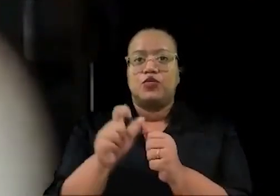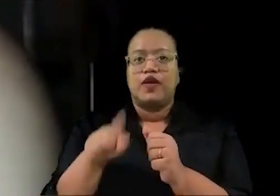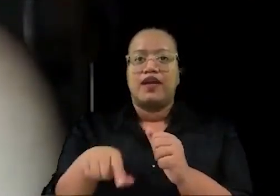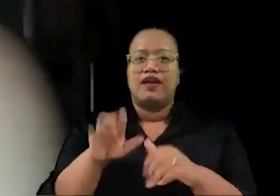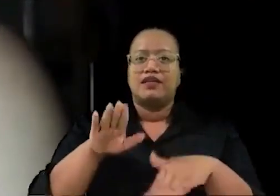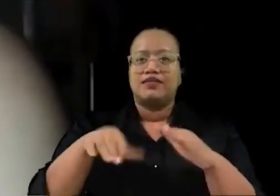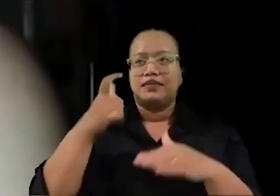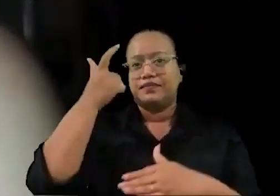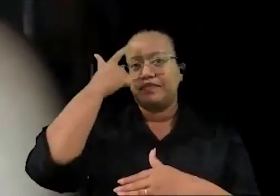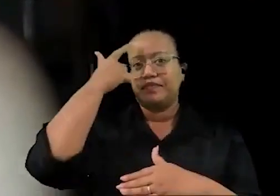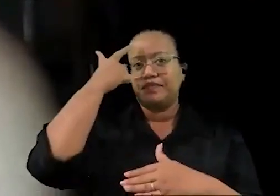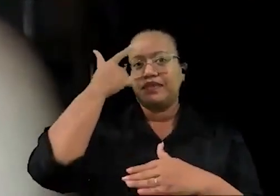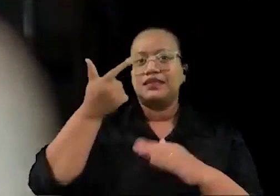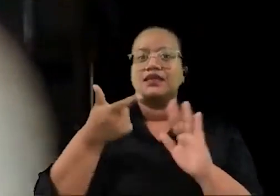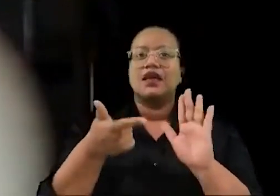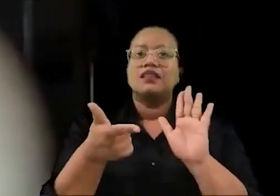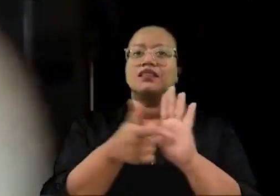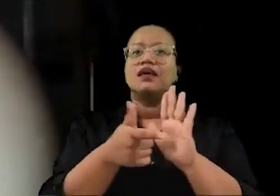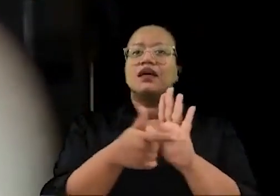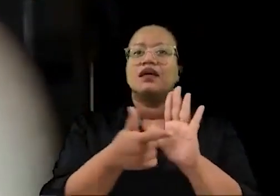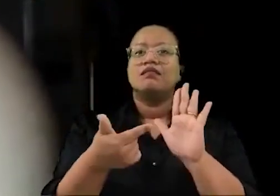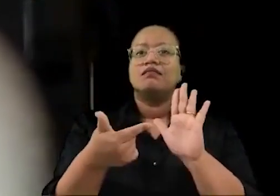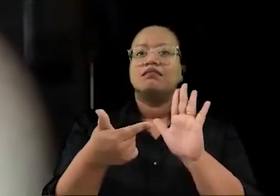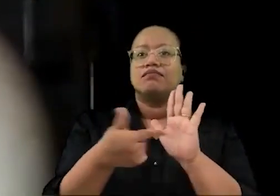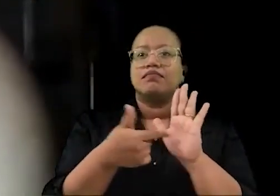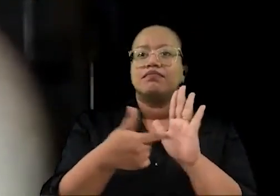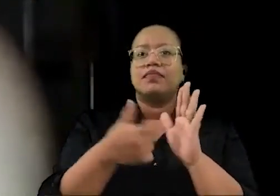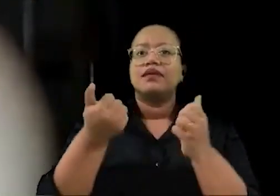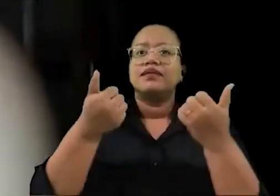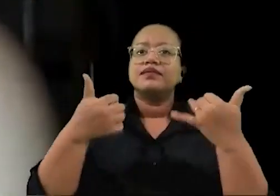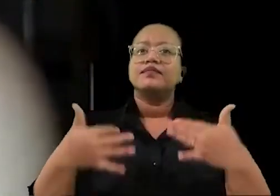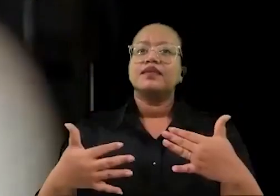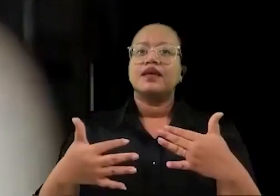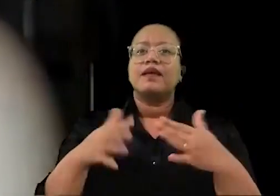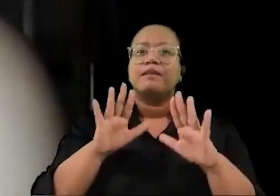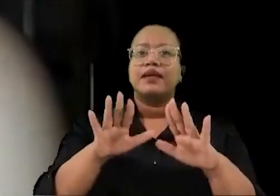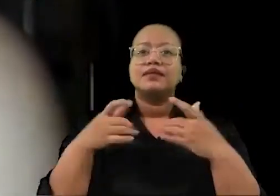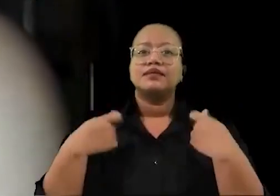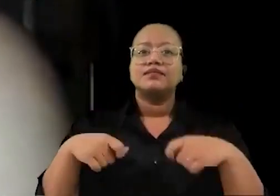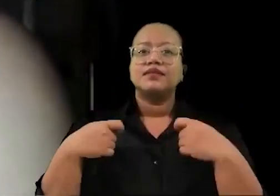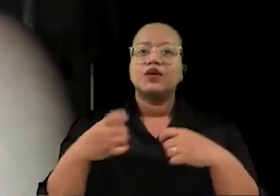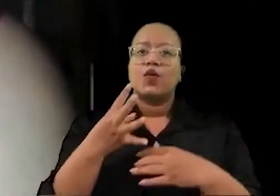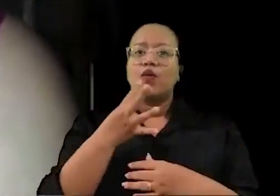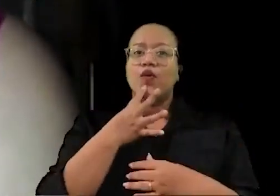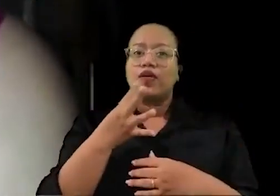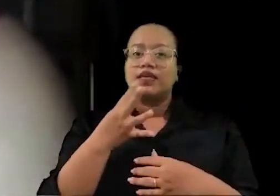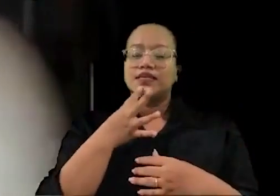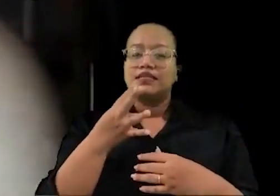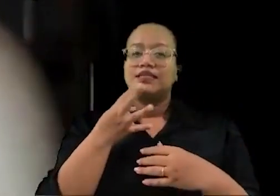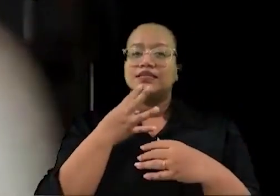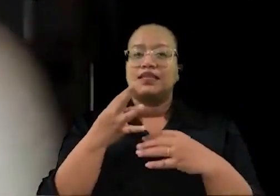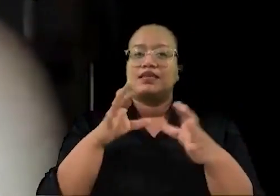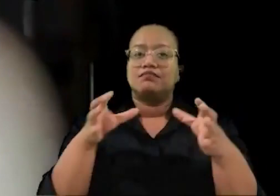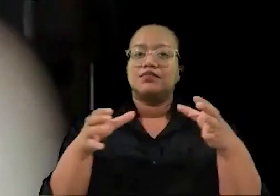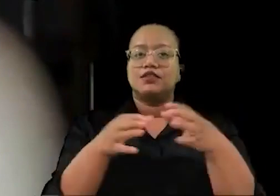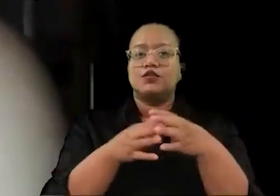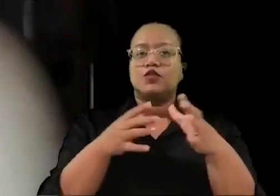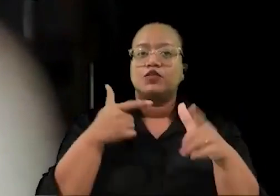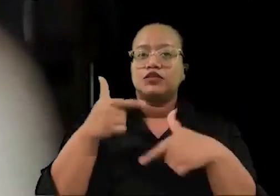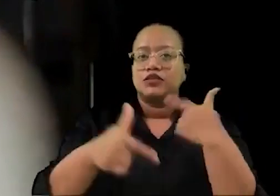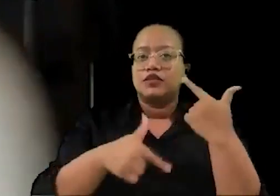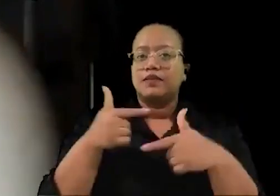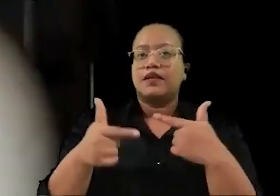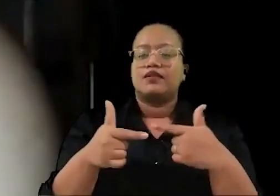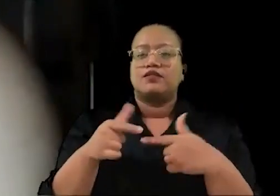de governança colaborativa. Outra coisa é efetivar, conhecer essa rede, né? E vocês têm aí o